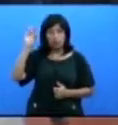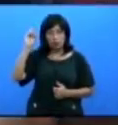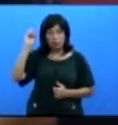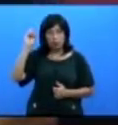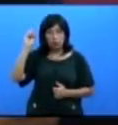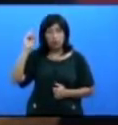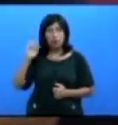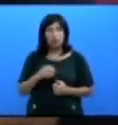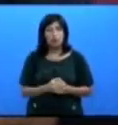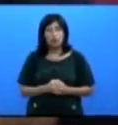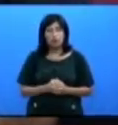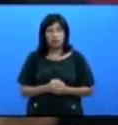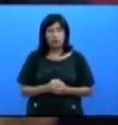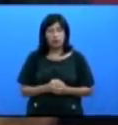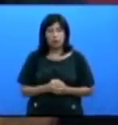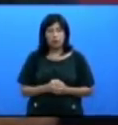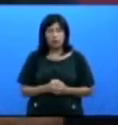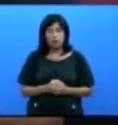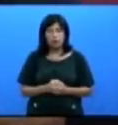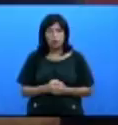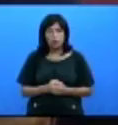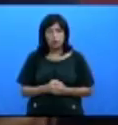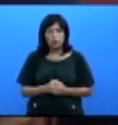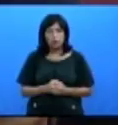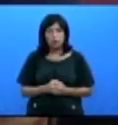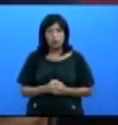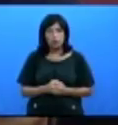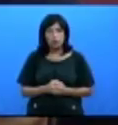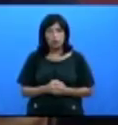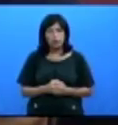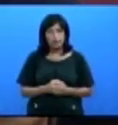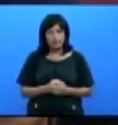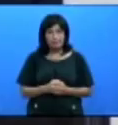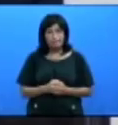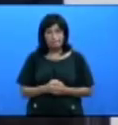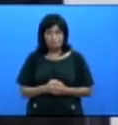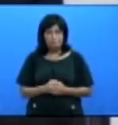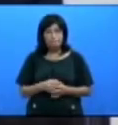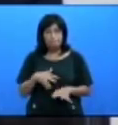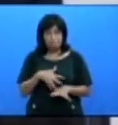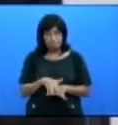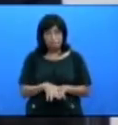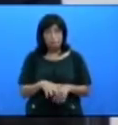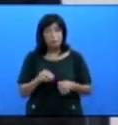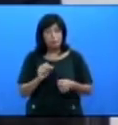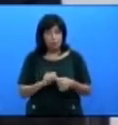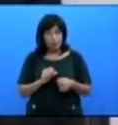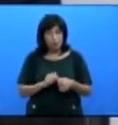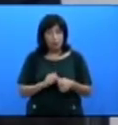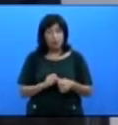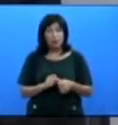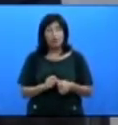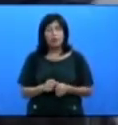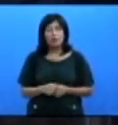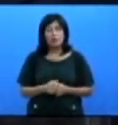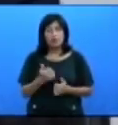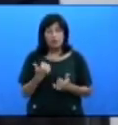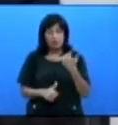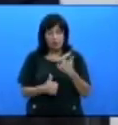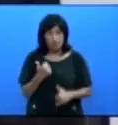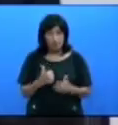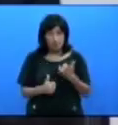calendário oficial da Federação Internacional de Judô, entidade suprema, responsável pela modalidade em âmbito